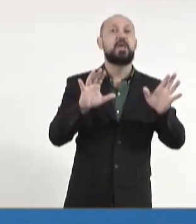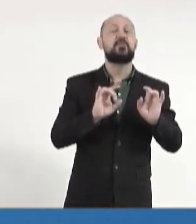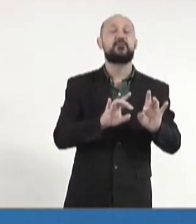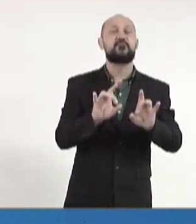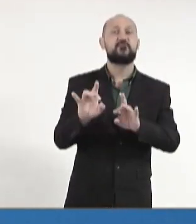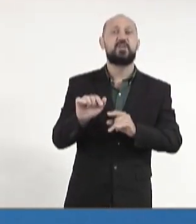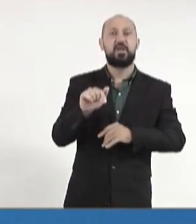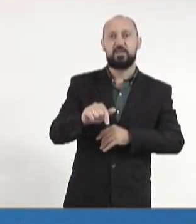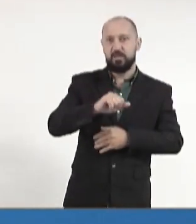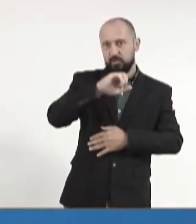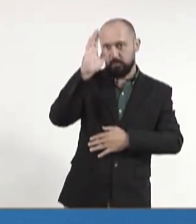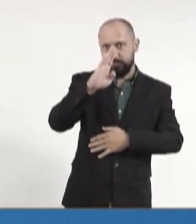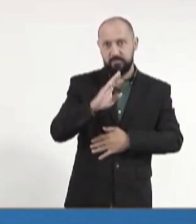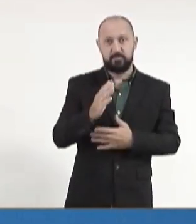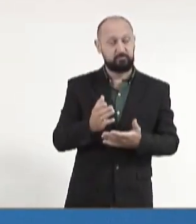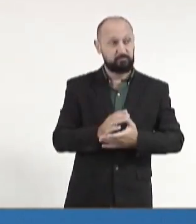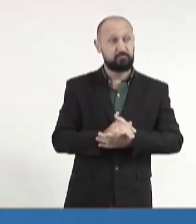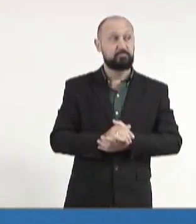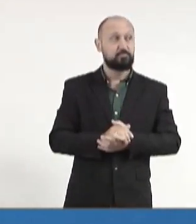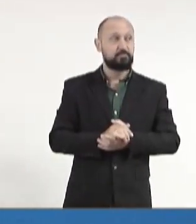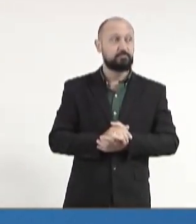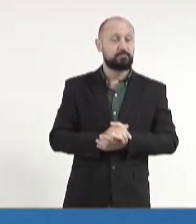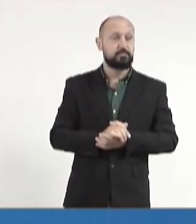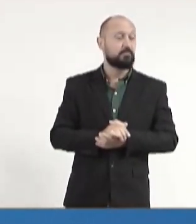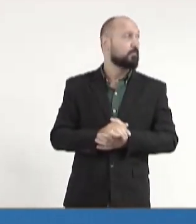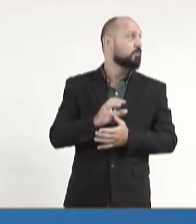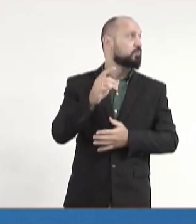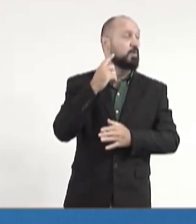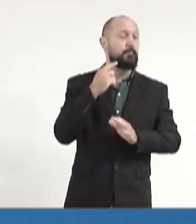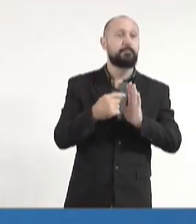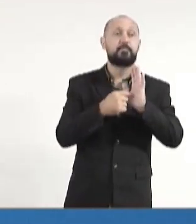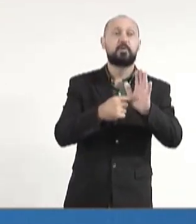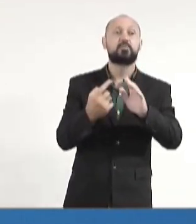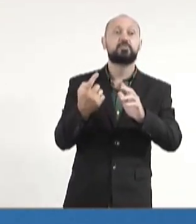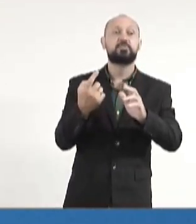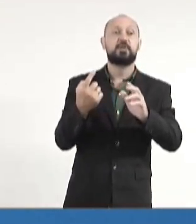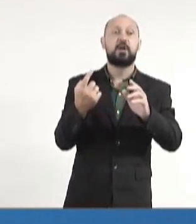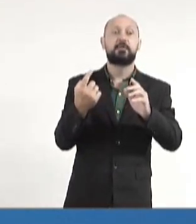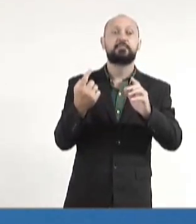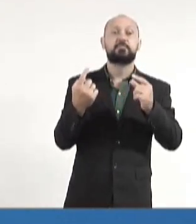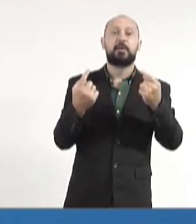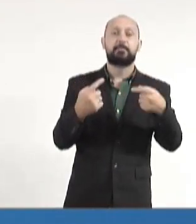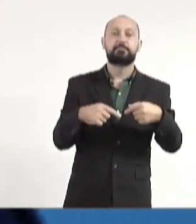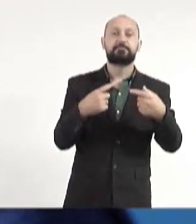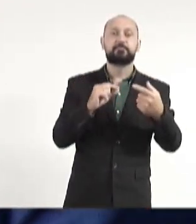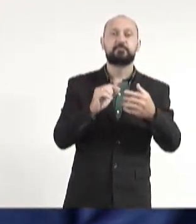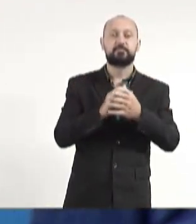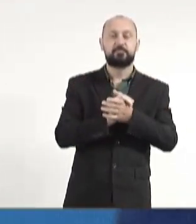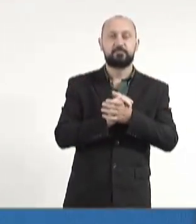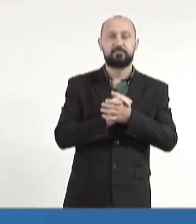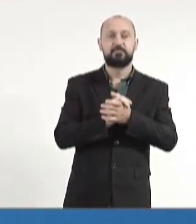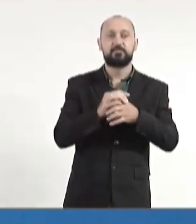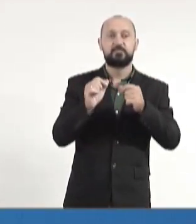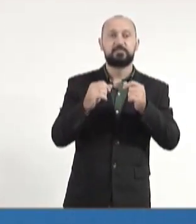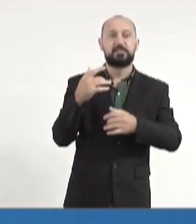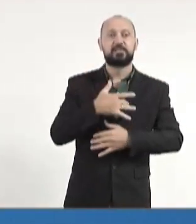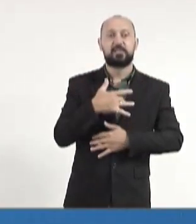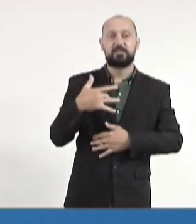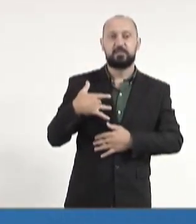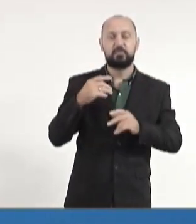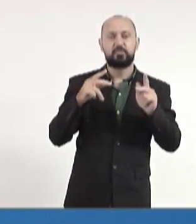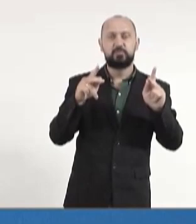Márcio Macedo, comentou a medida dizendo: não é razoável que agrotóxicos que são proibidos na Europa e em